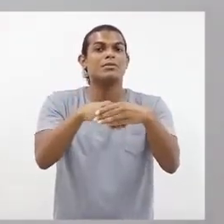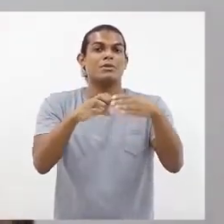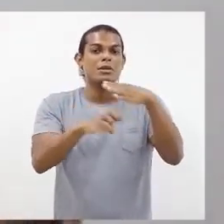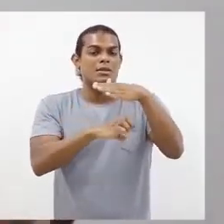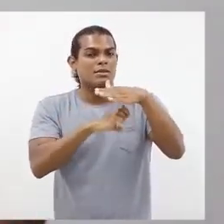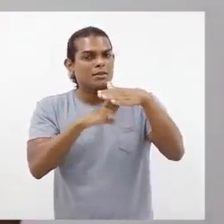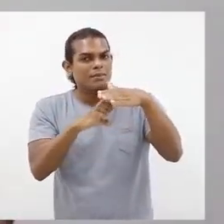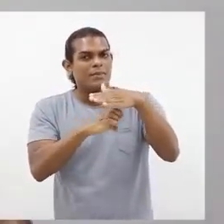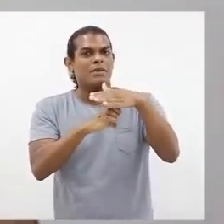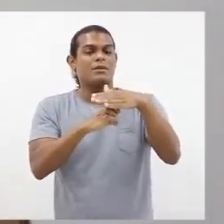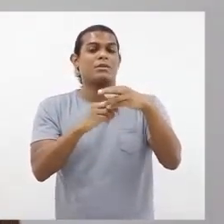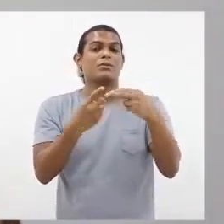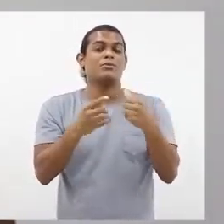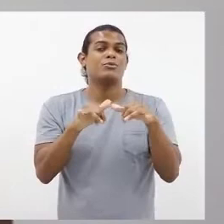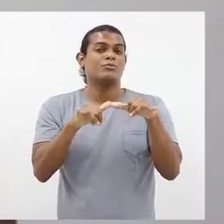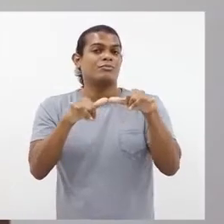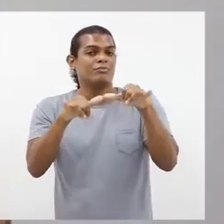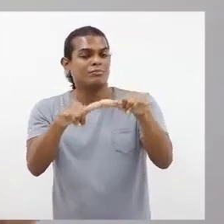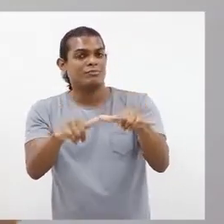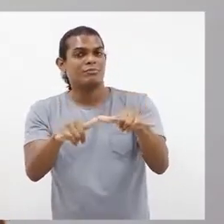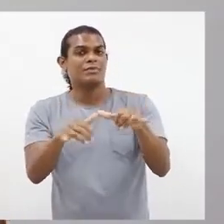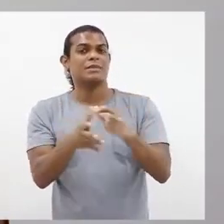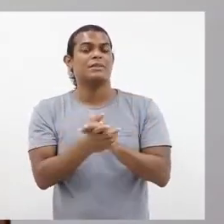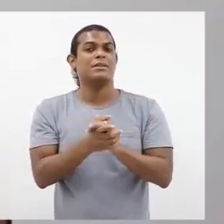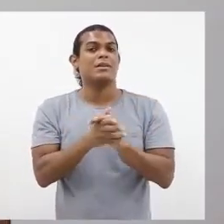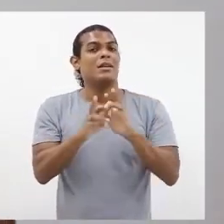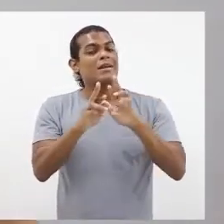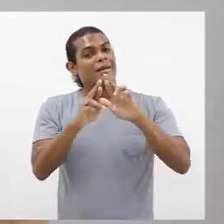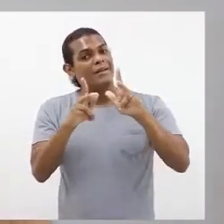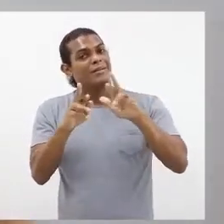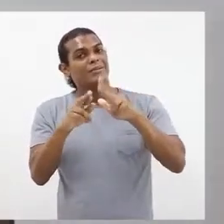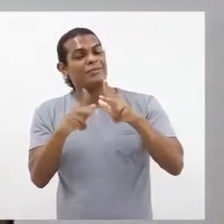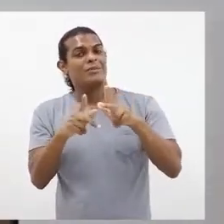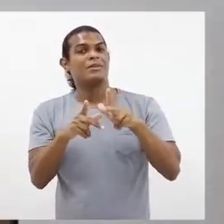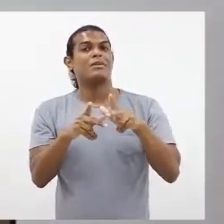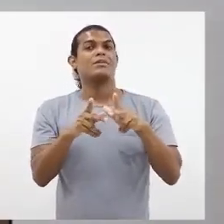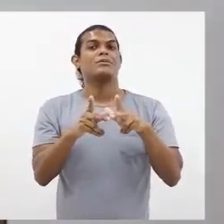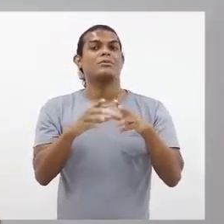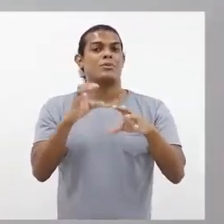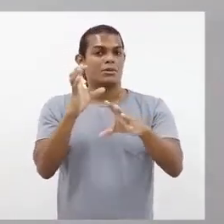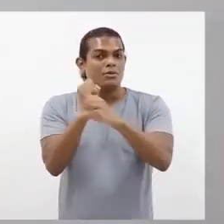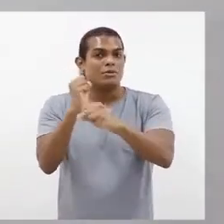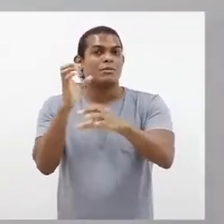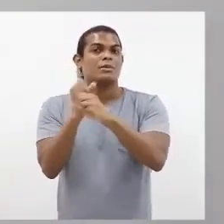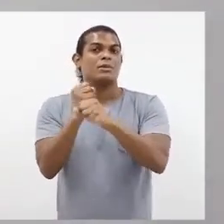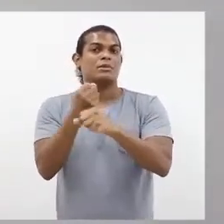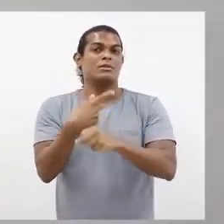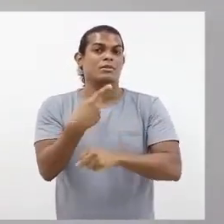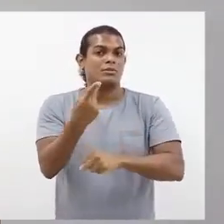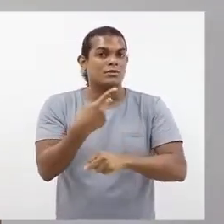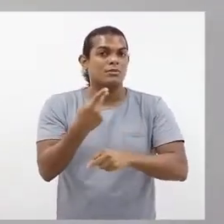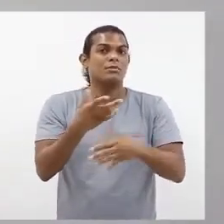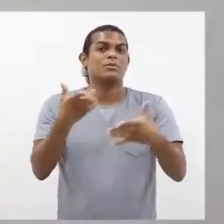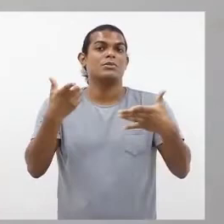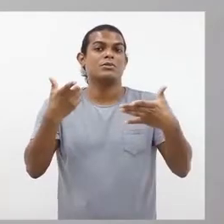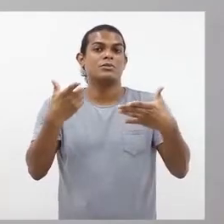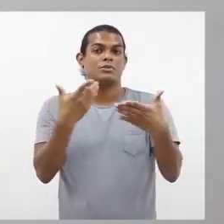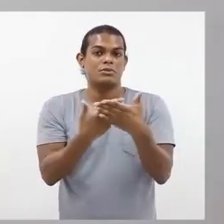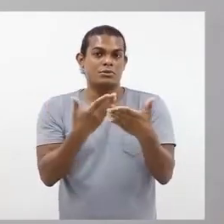dentro daquele mercadinho, não tem nada a ver com a contabilidade que a gente vai trabalhar para